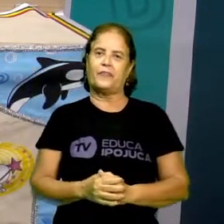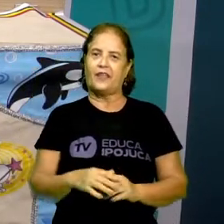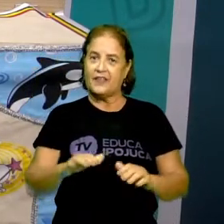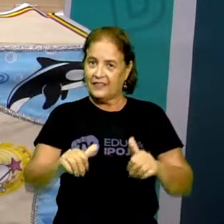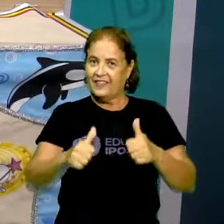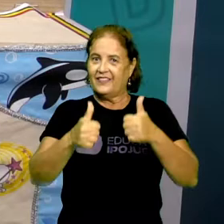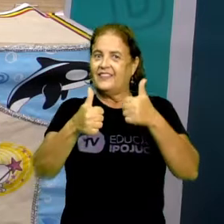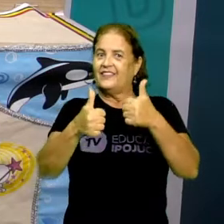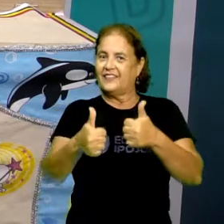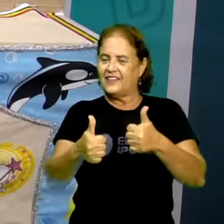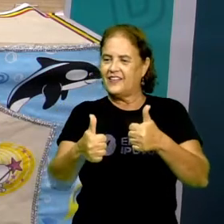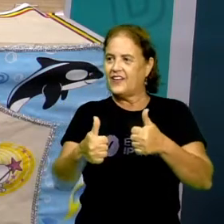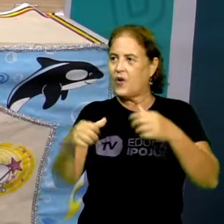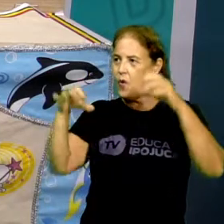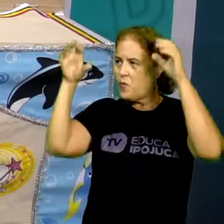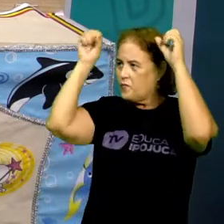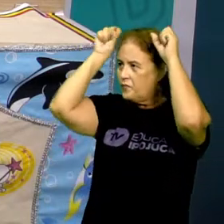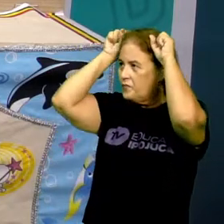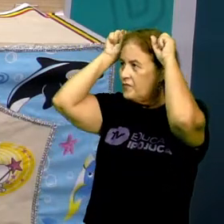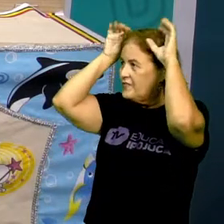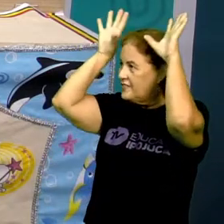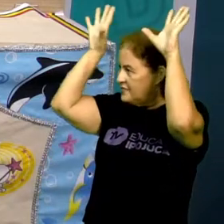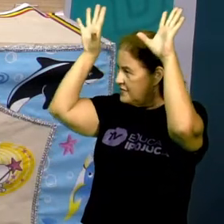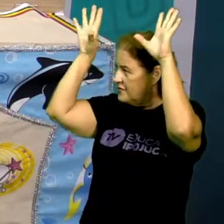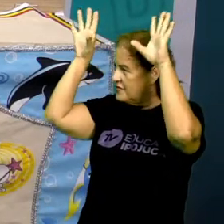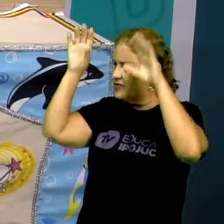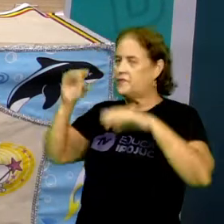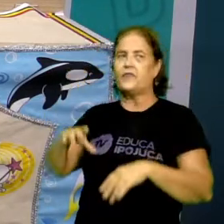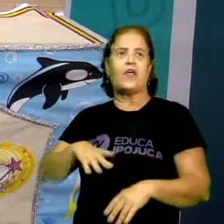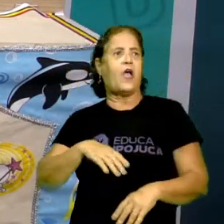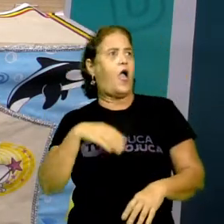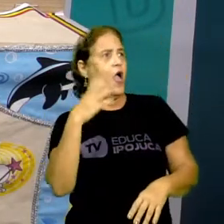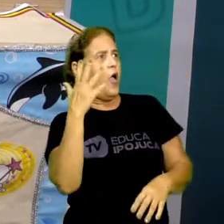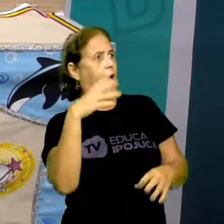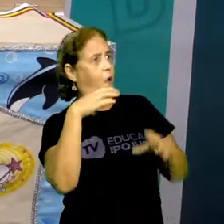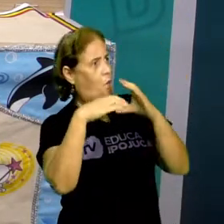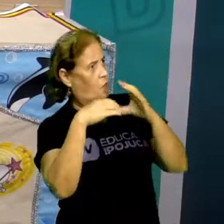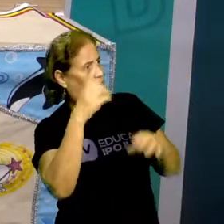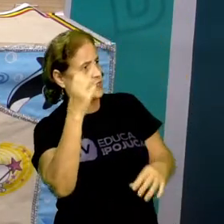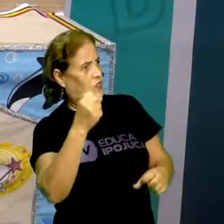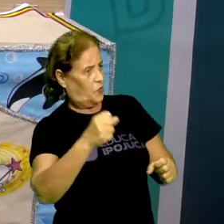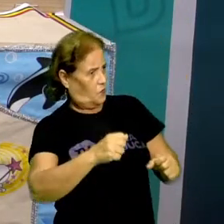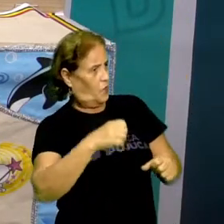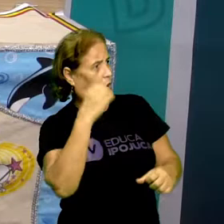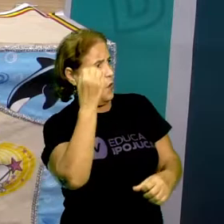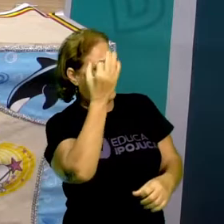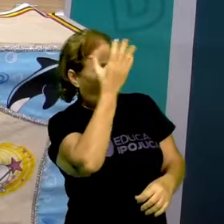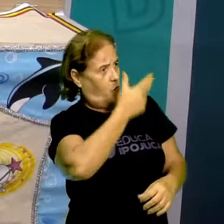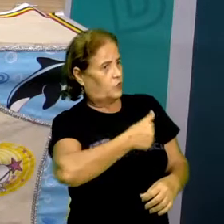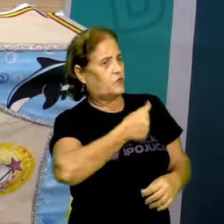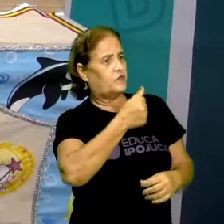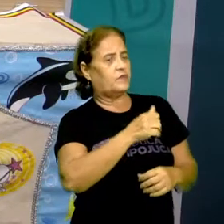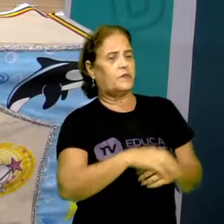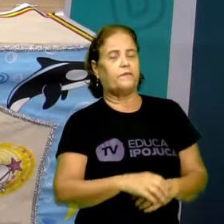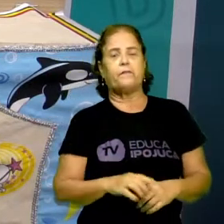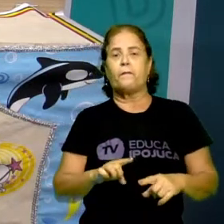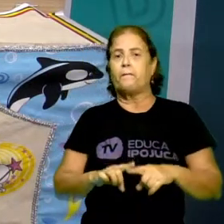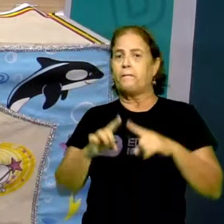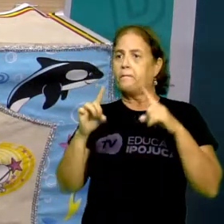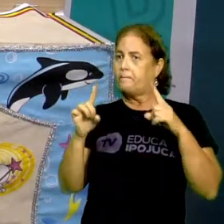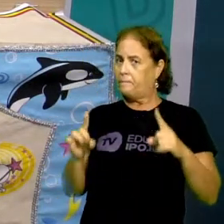Que legal, Leiturinha! Essa música é ótima! Isso mesmo, crianças!